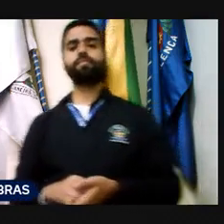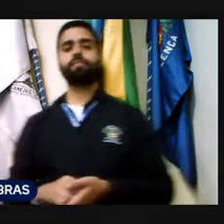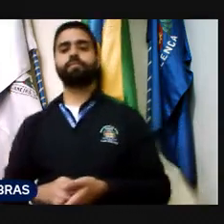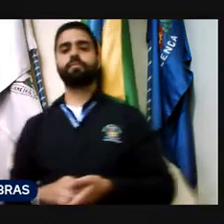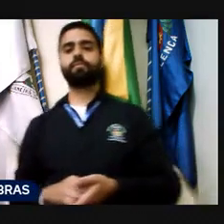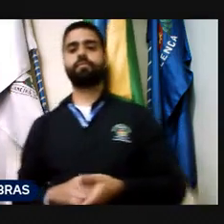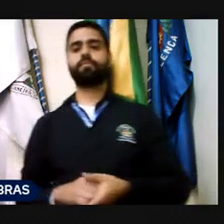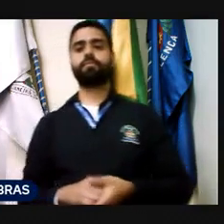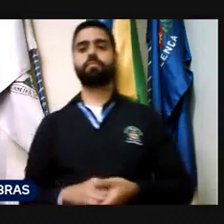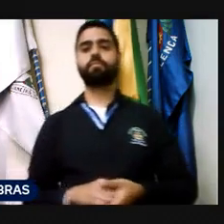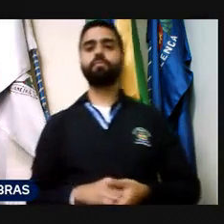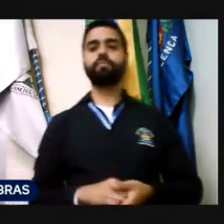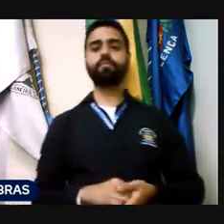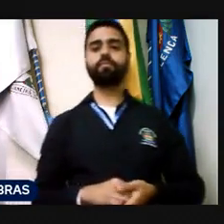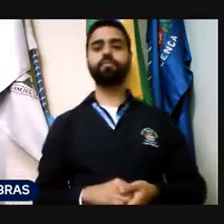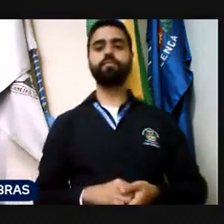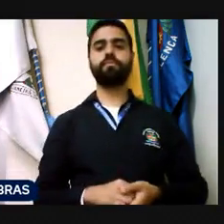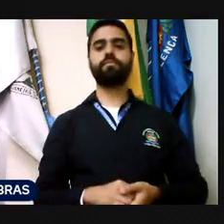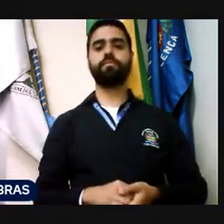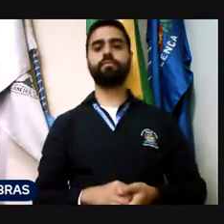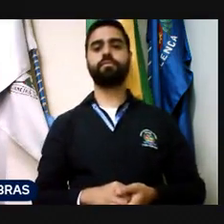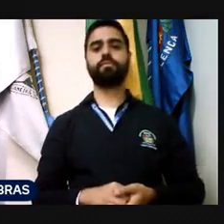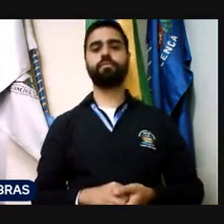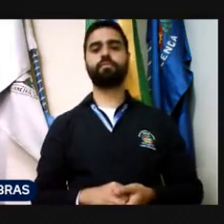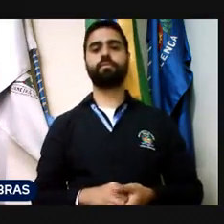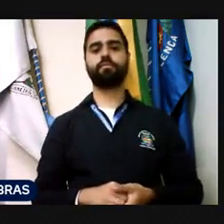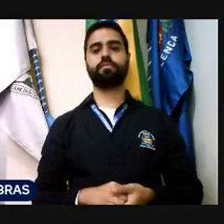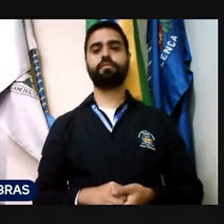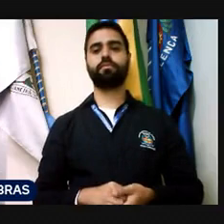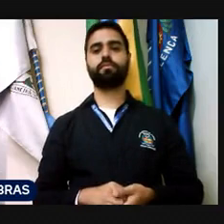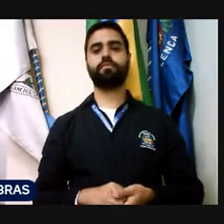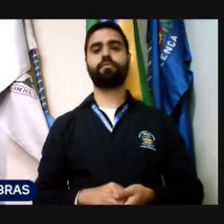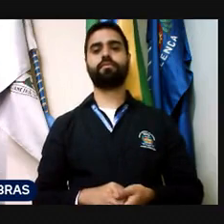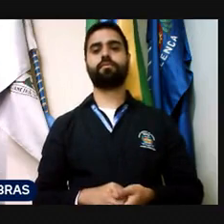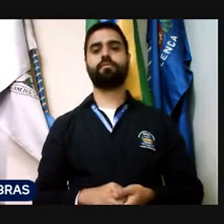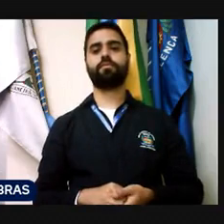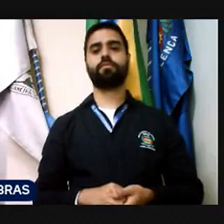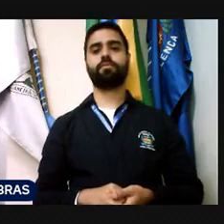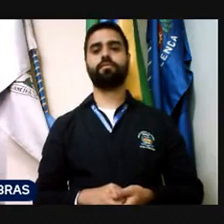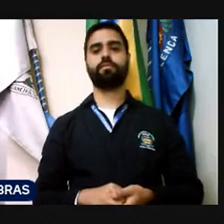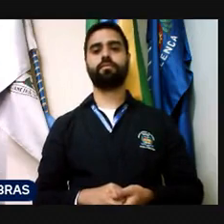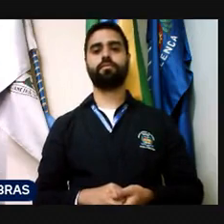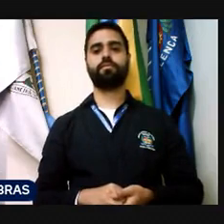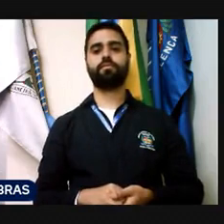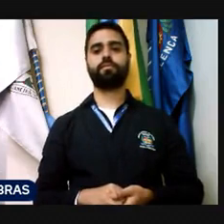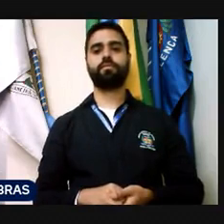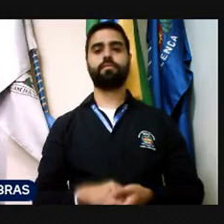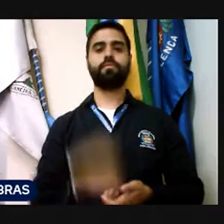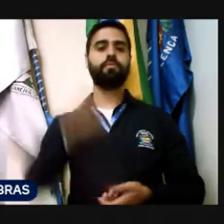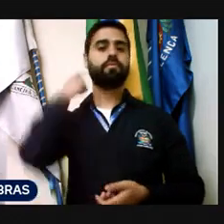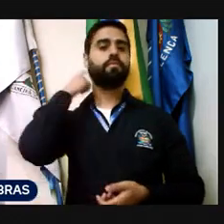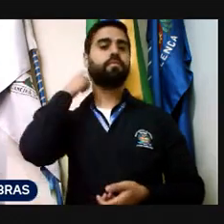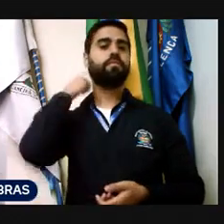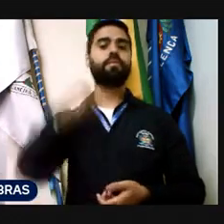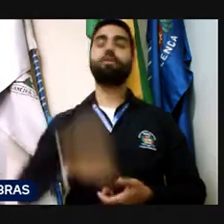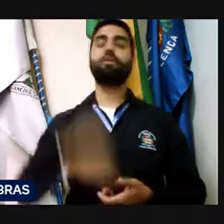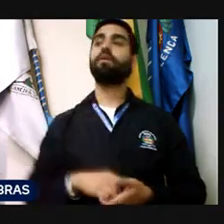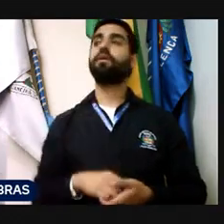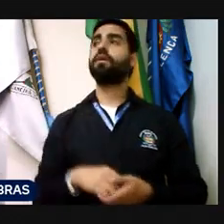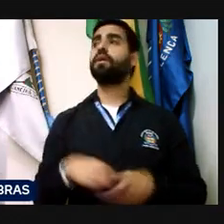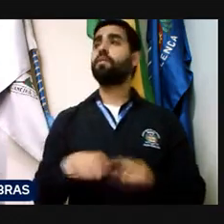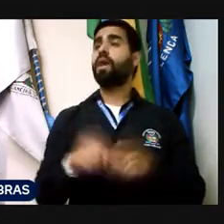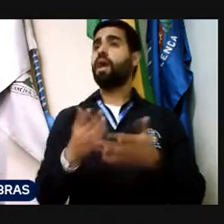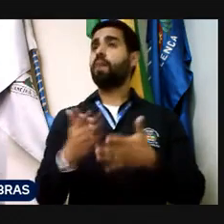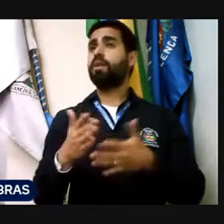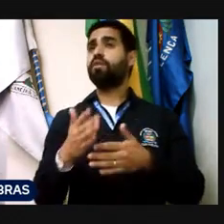de frio. Então, todos ficam pelo lado de fora esperando para ser atendido, né? E com essa pandemia tem que